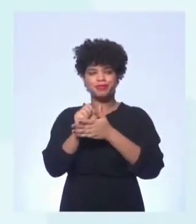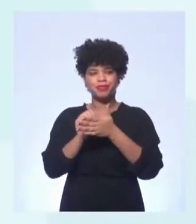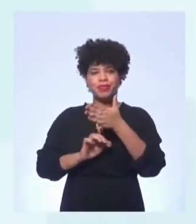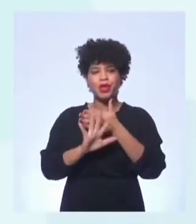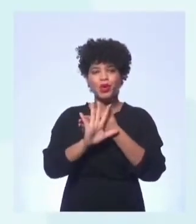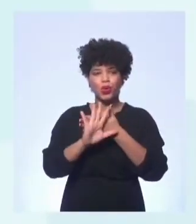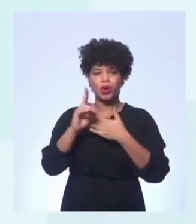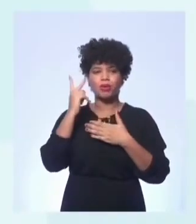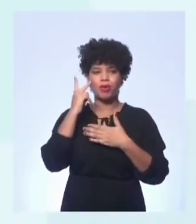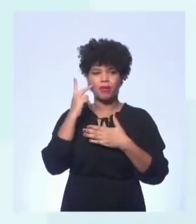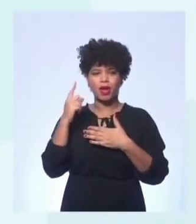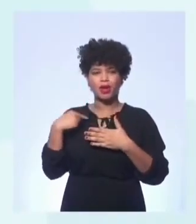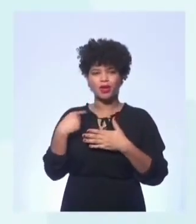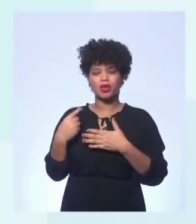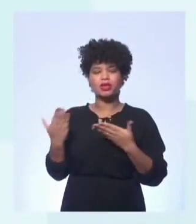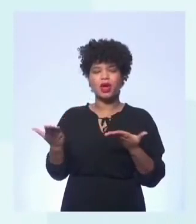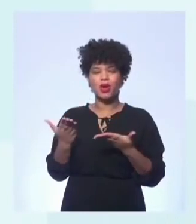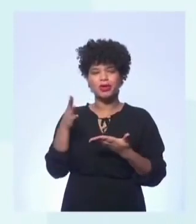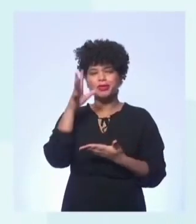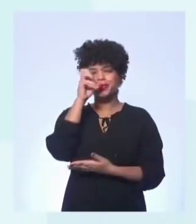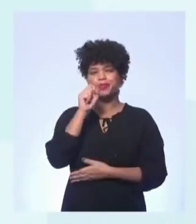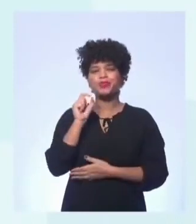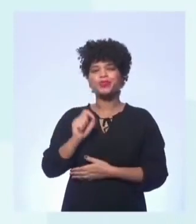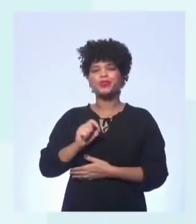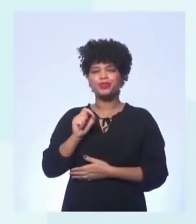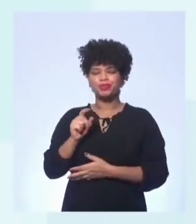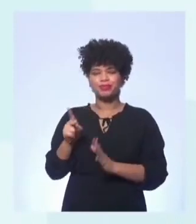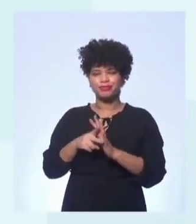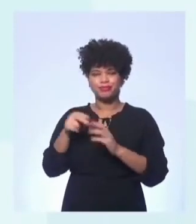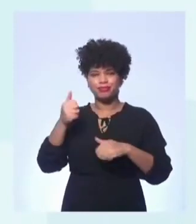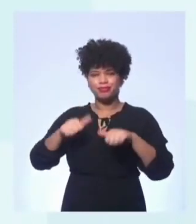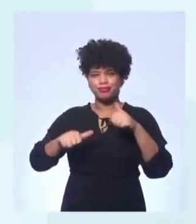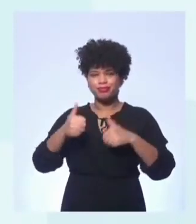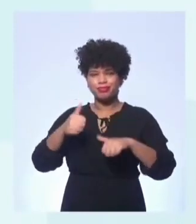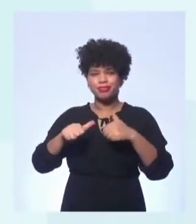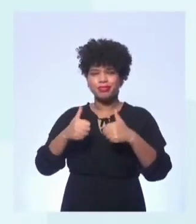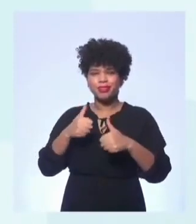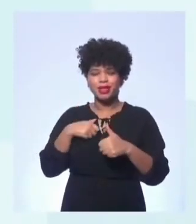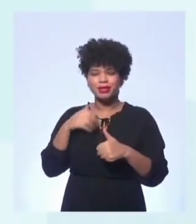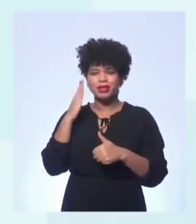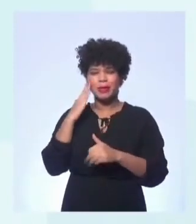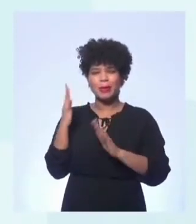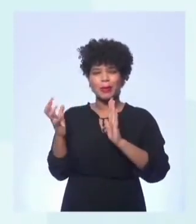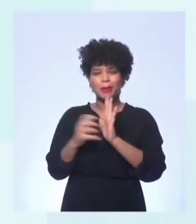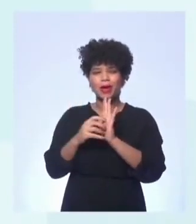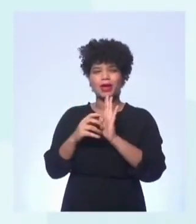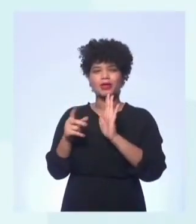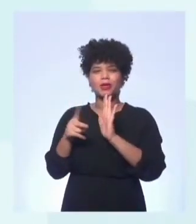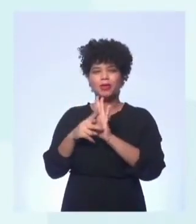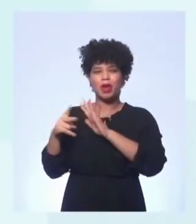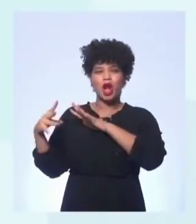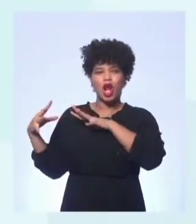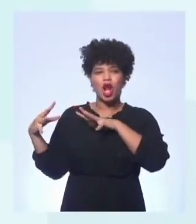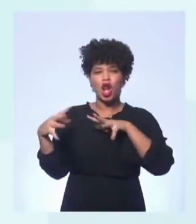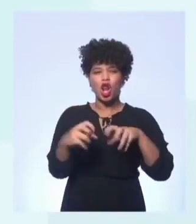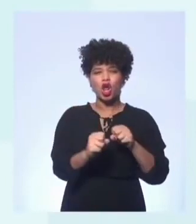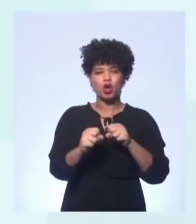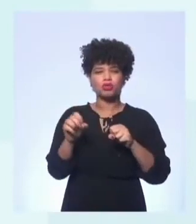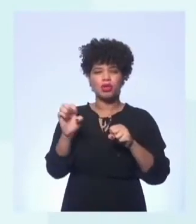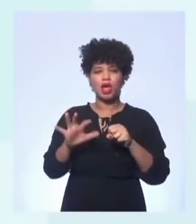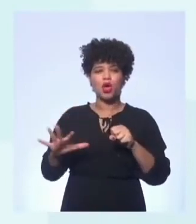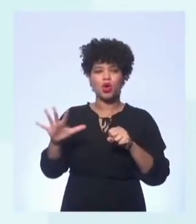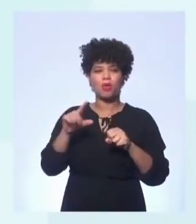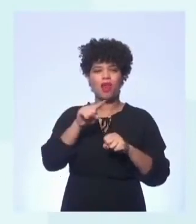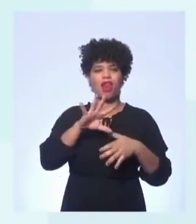paulista que nós estamos perseguindo será analisar os diferentes impactos da conquista europeia da